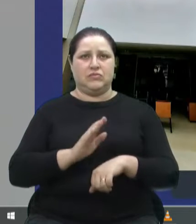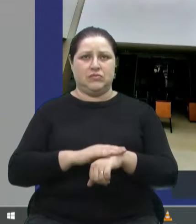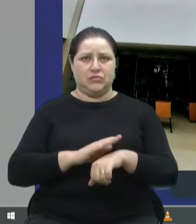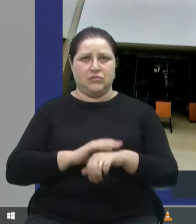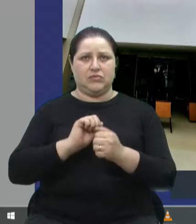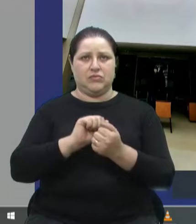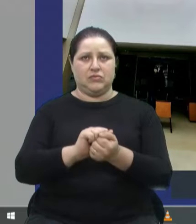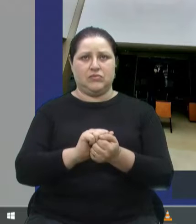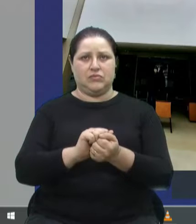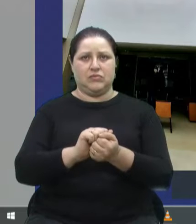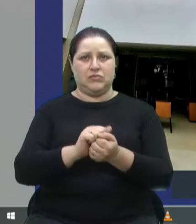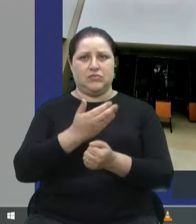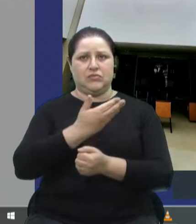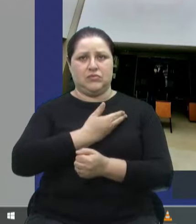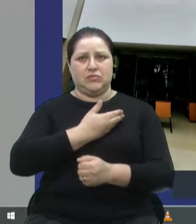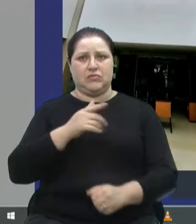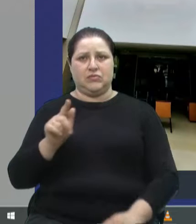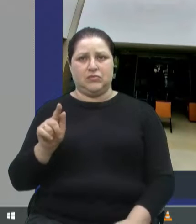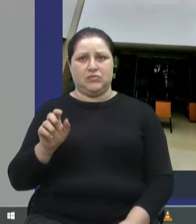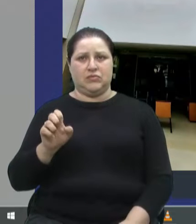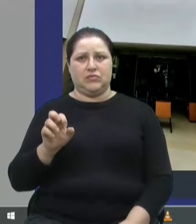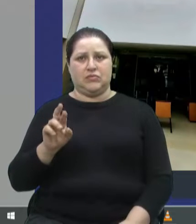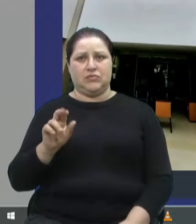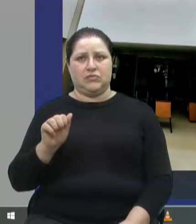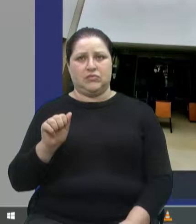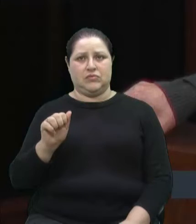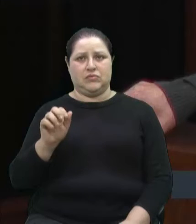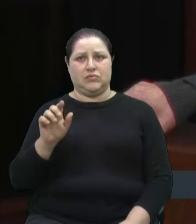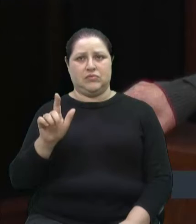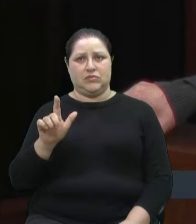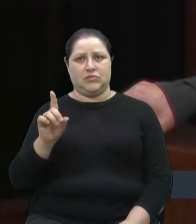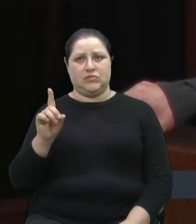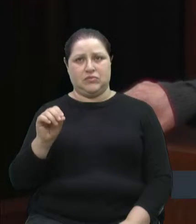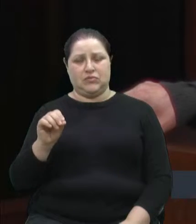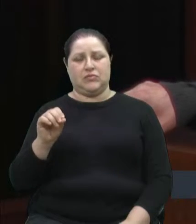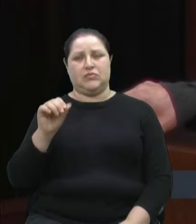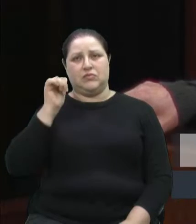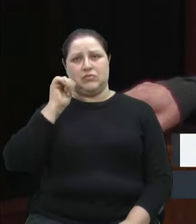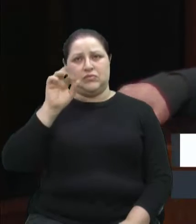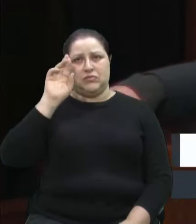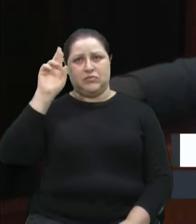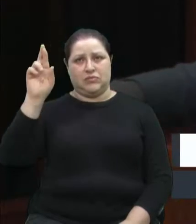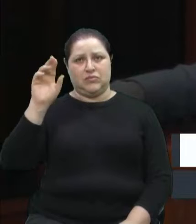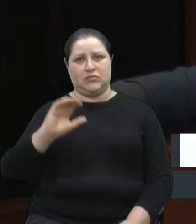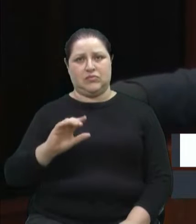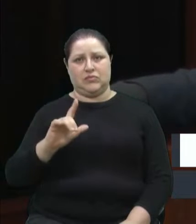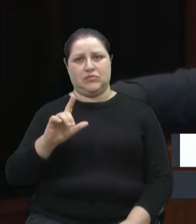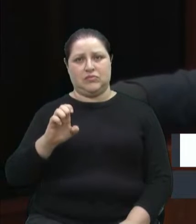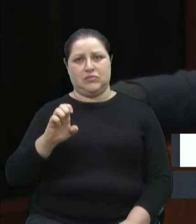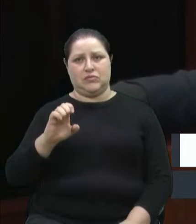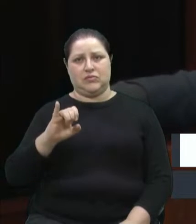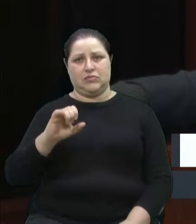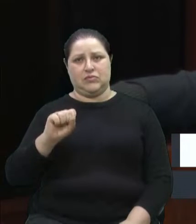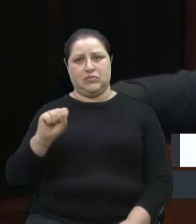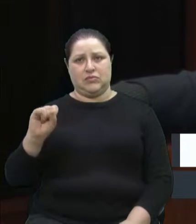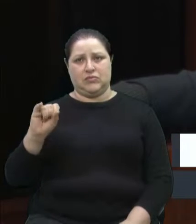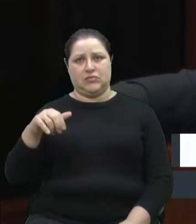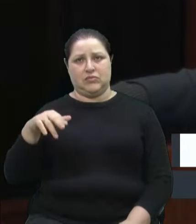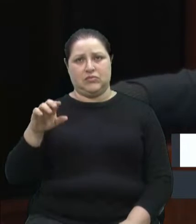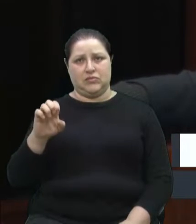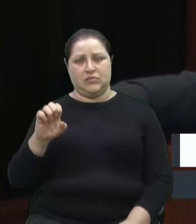juntamente com o nosso amigo Geraldo e a diretora Cleciane, só veio